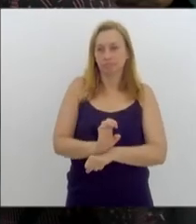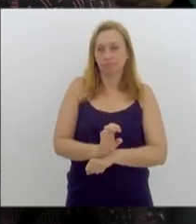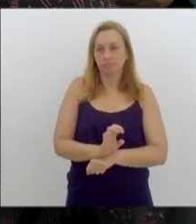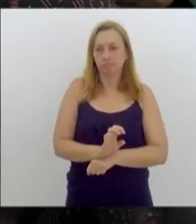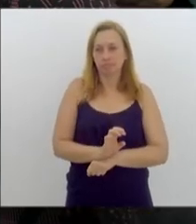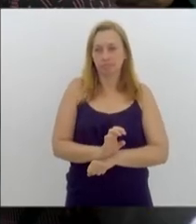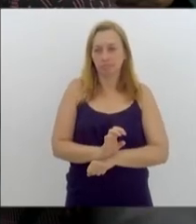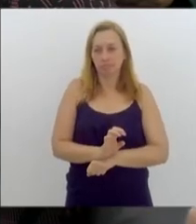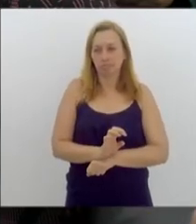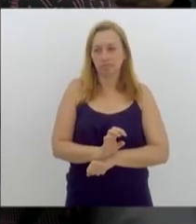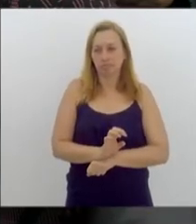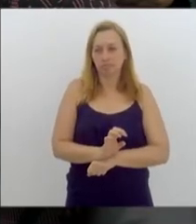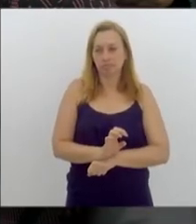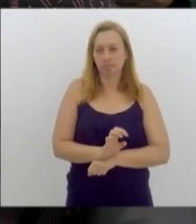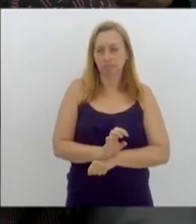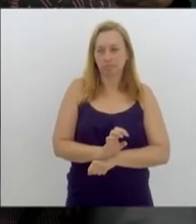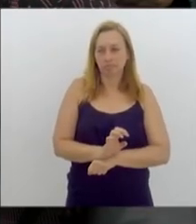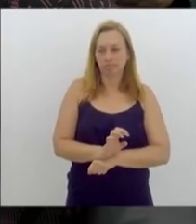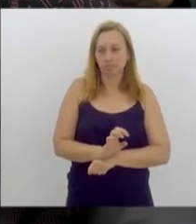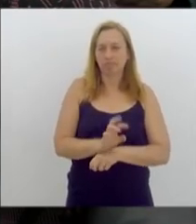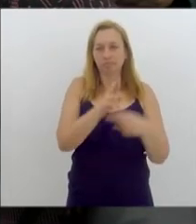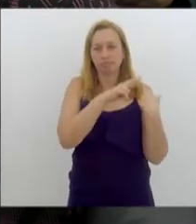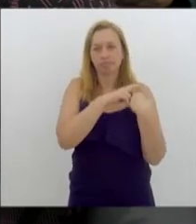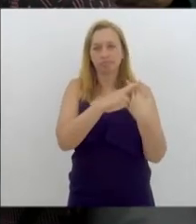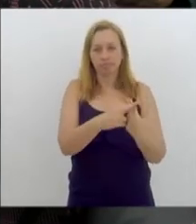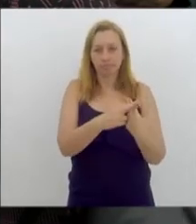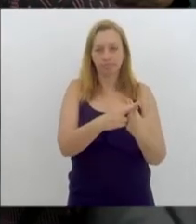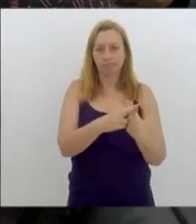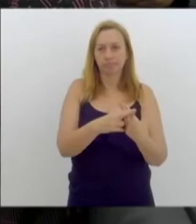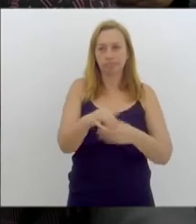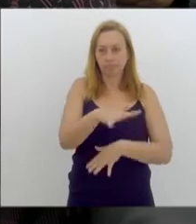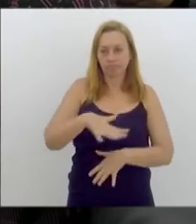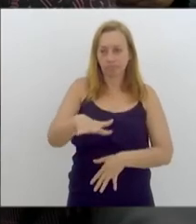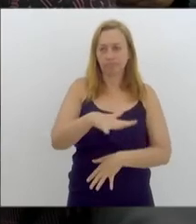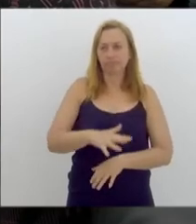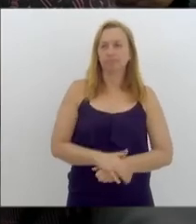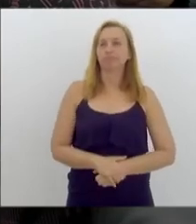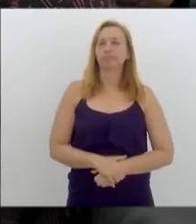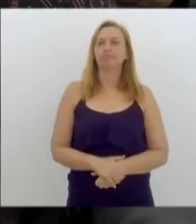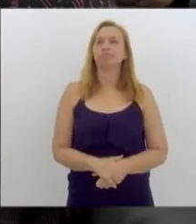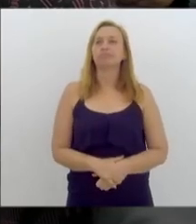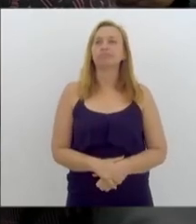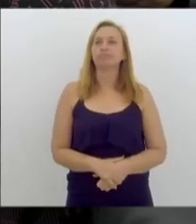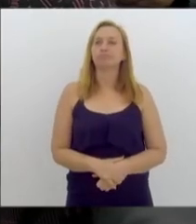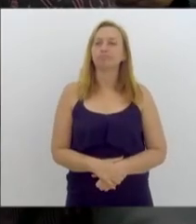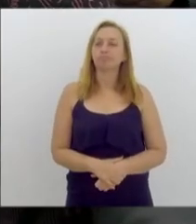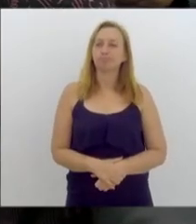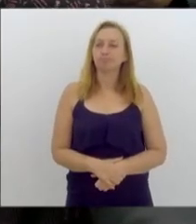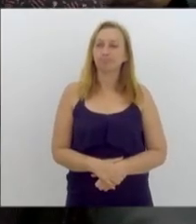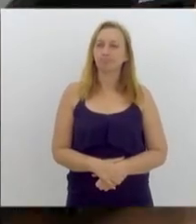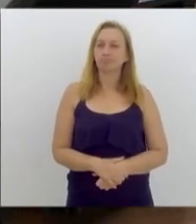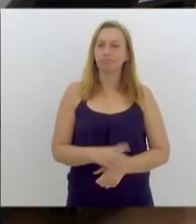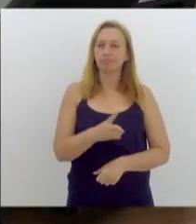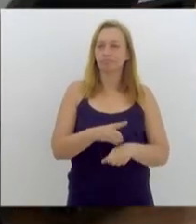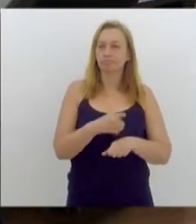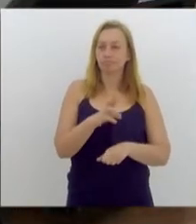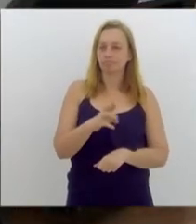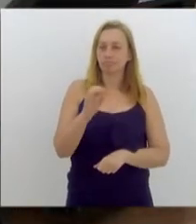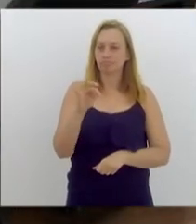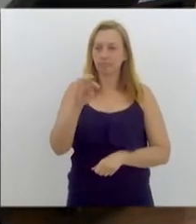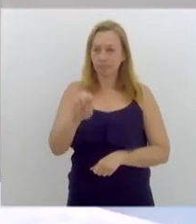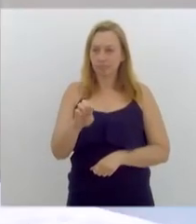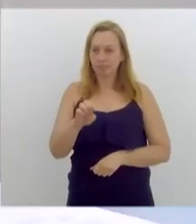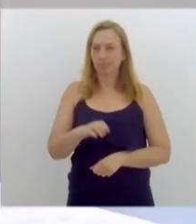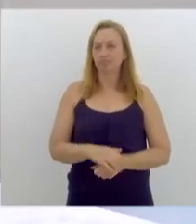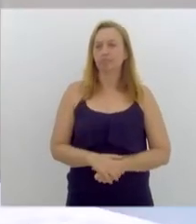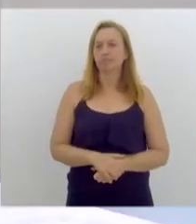que é responsável pela pela área Doutora Stefani